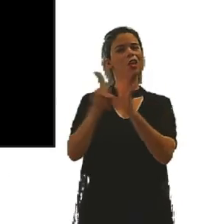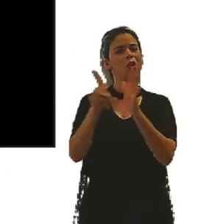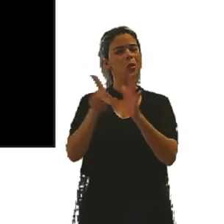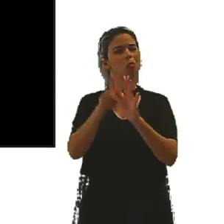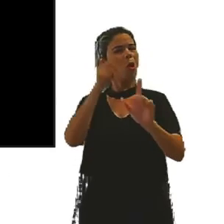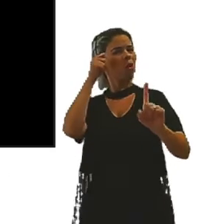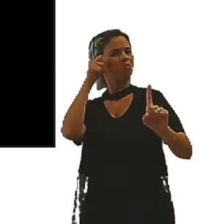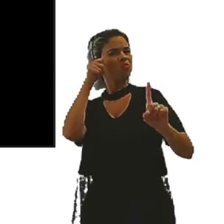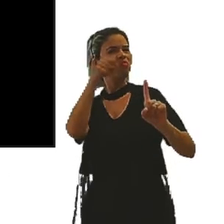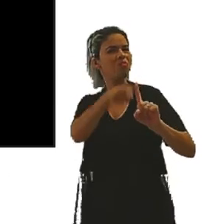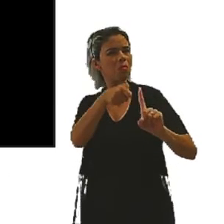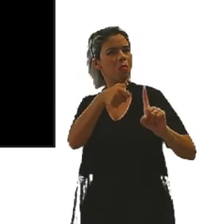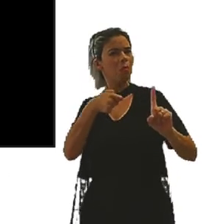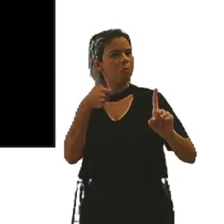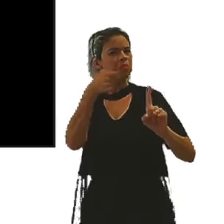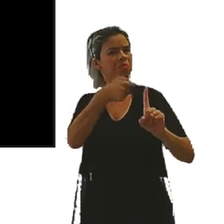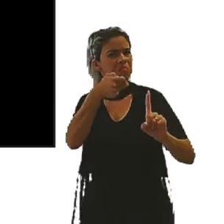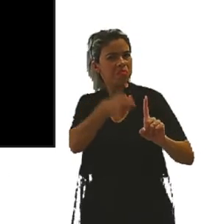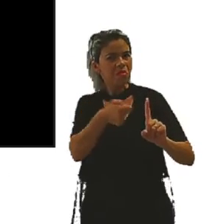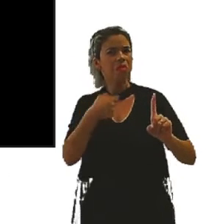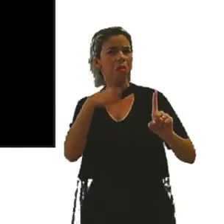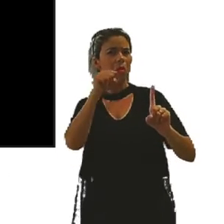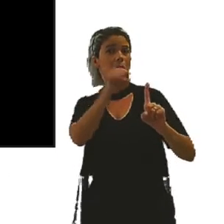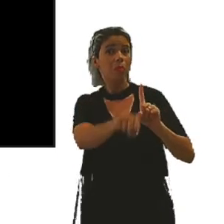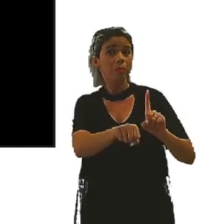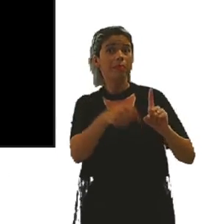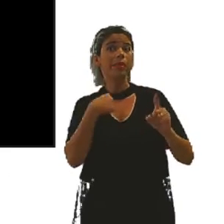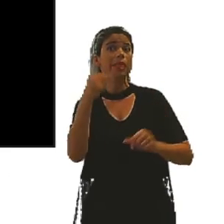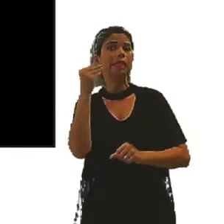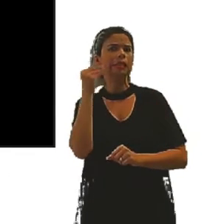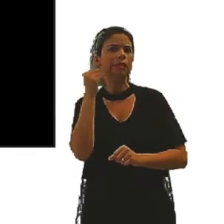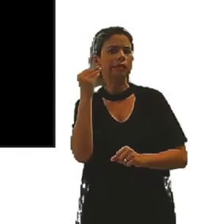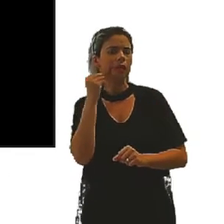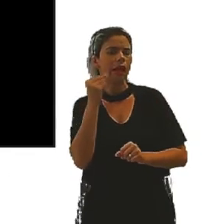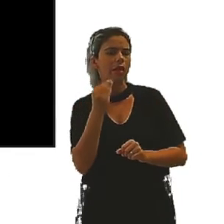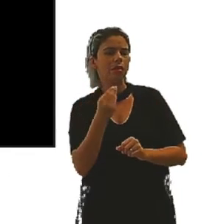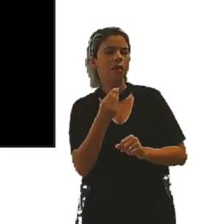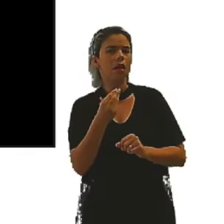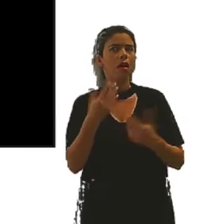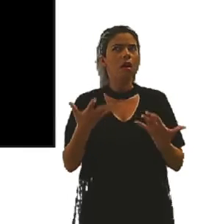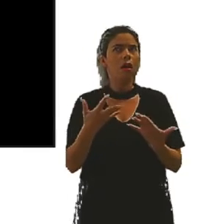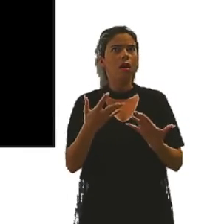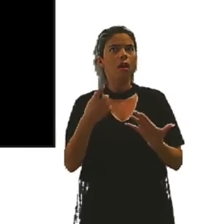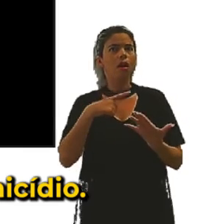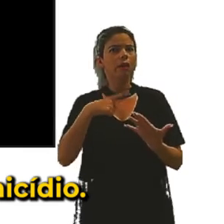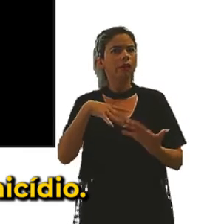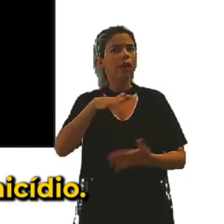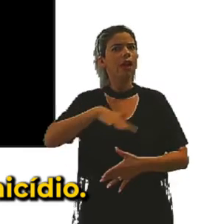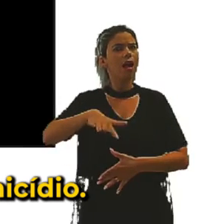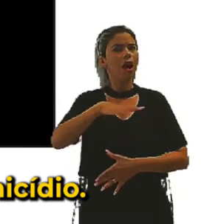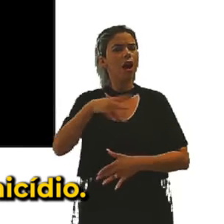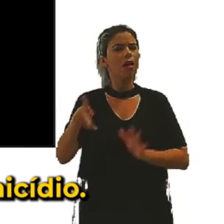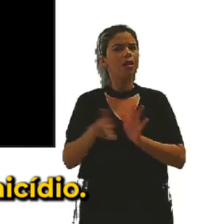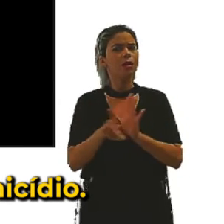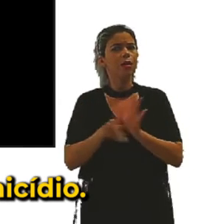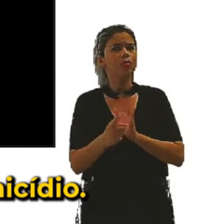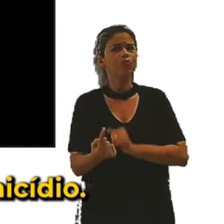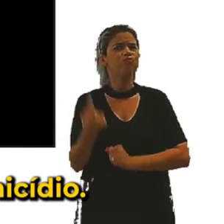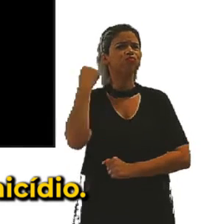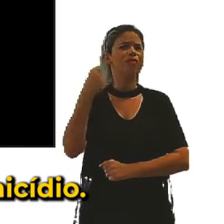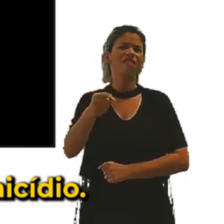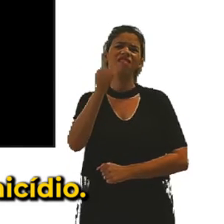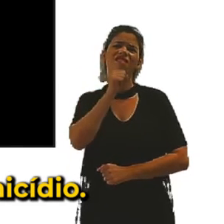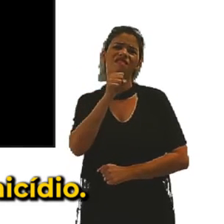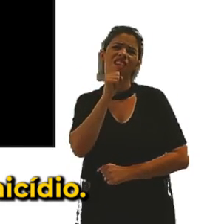feminicídio, ele tenta estar dentro de uma retórica em que ele não